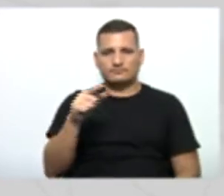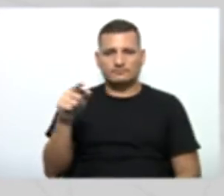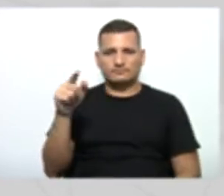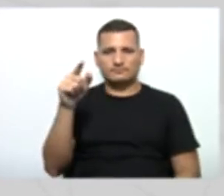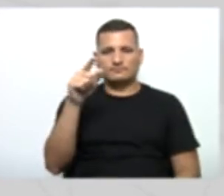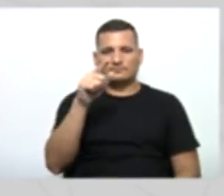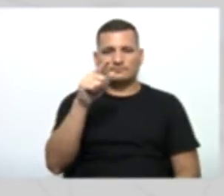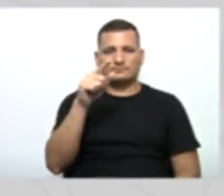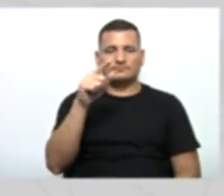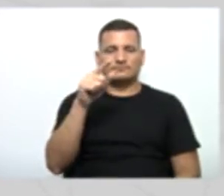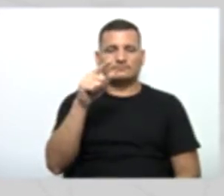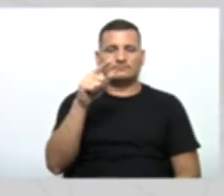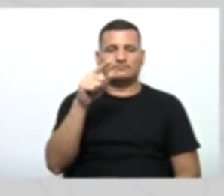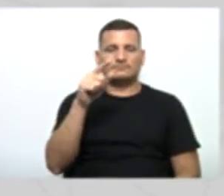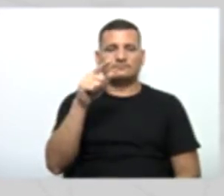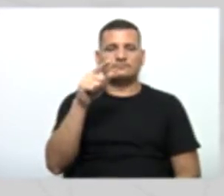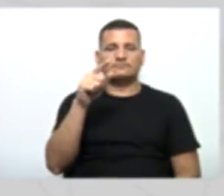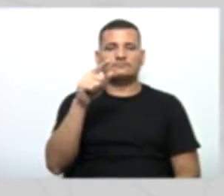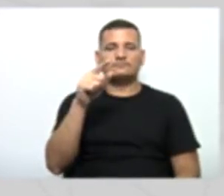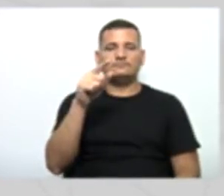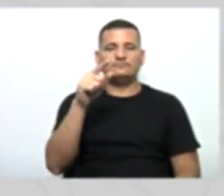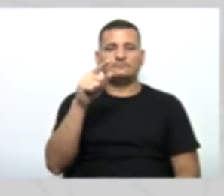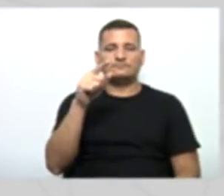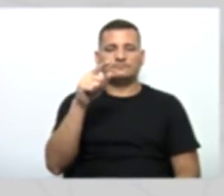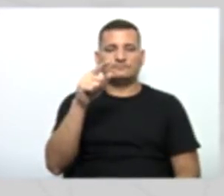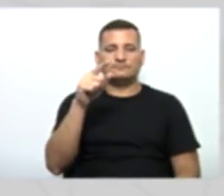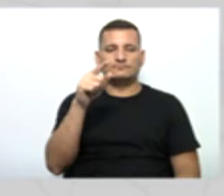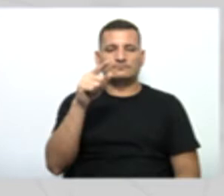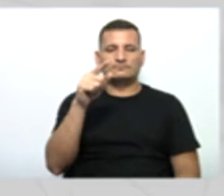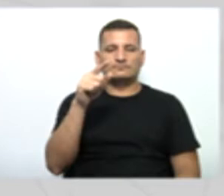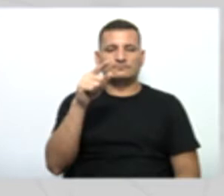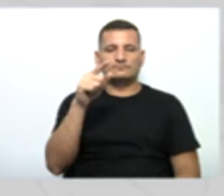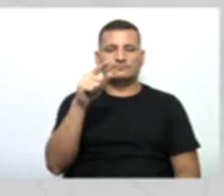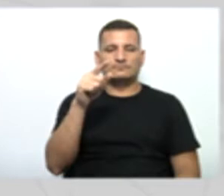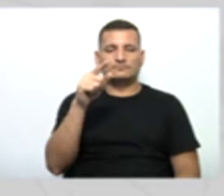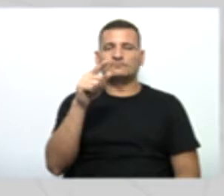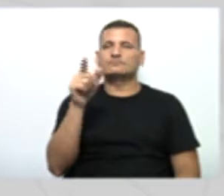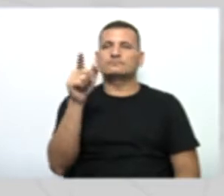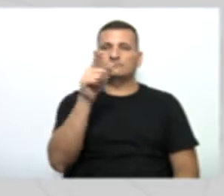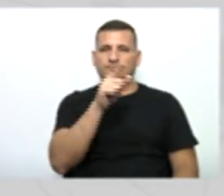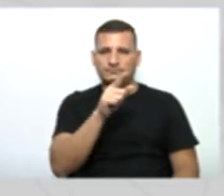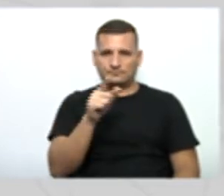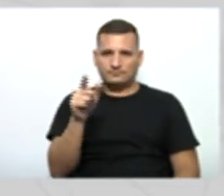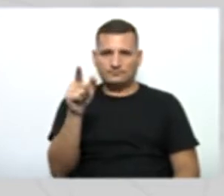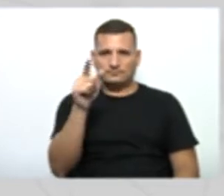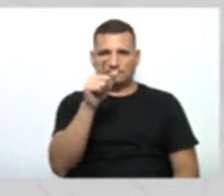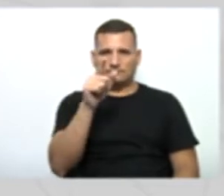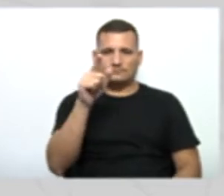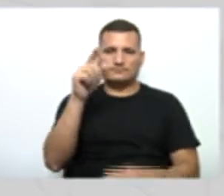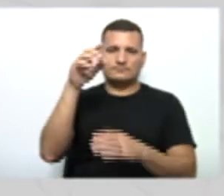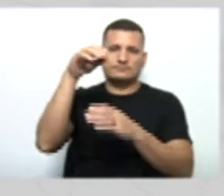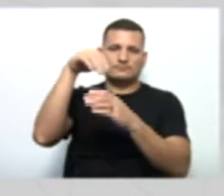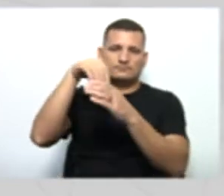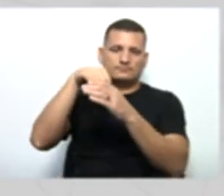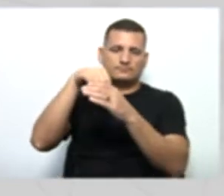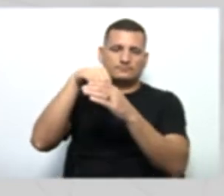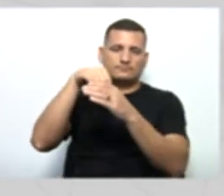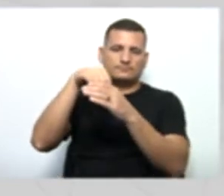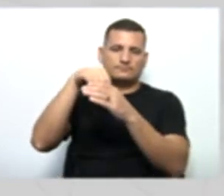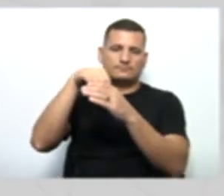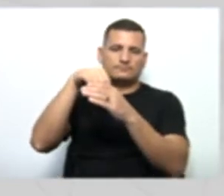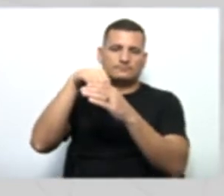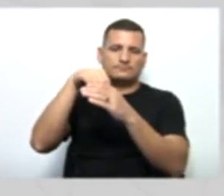uma funcionalidade que você identificou. E aí, dentro dessa funcionalidade aqui, ó, ela é